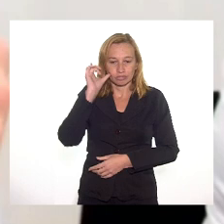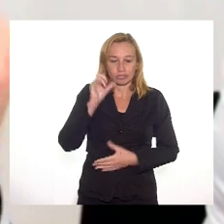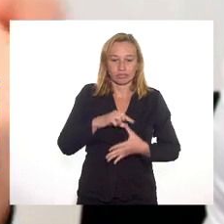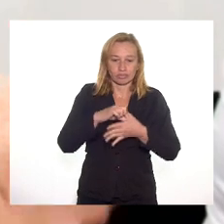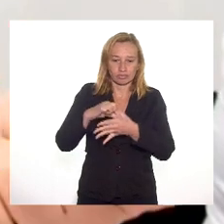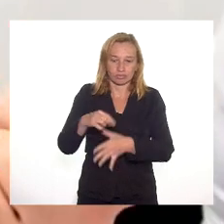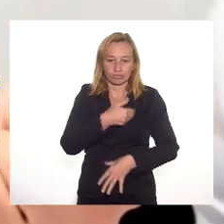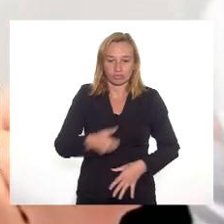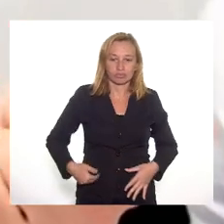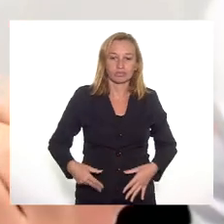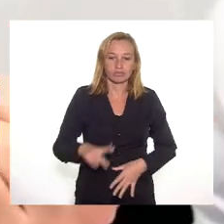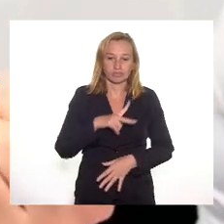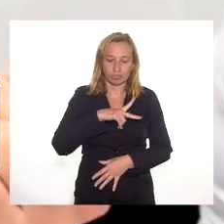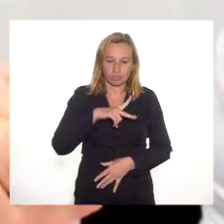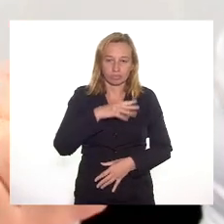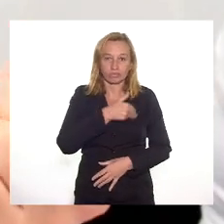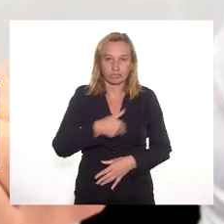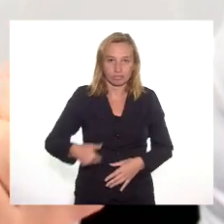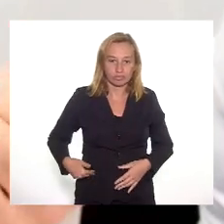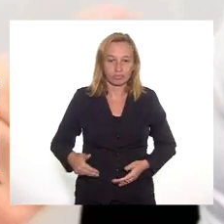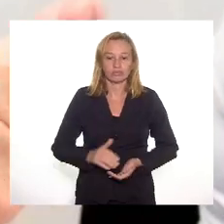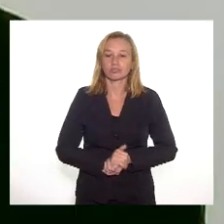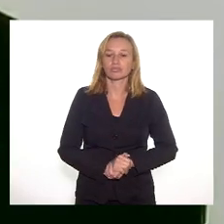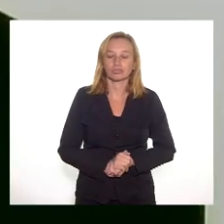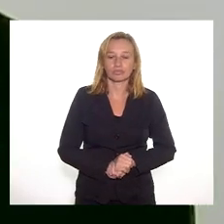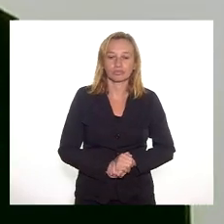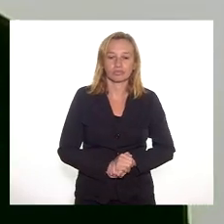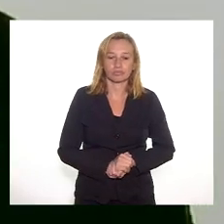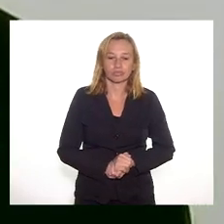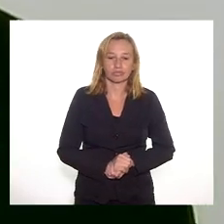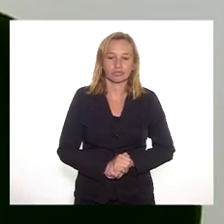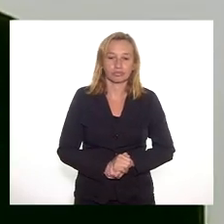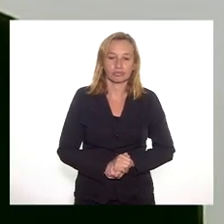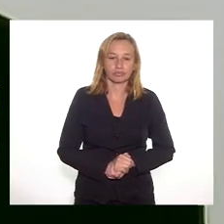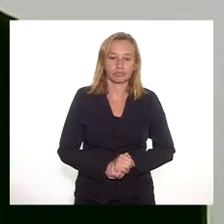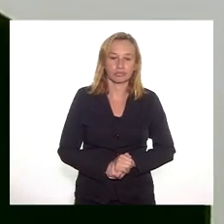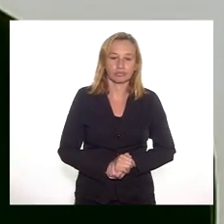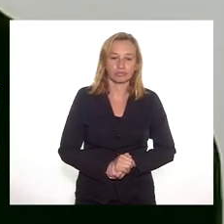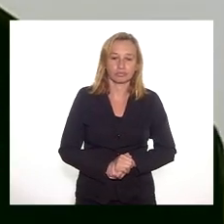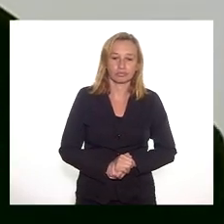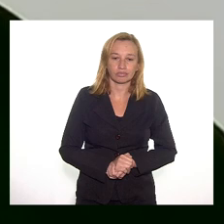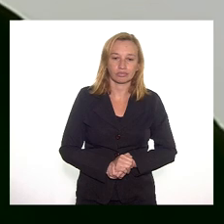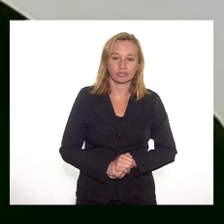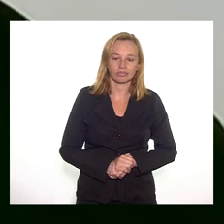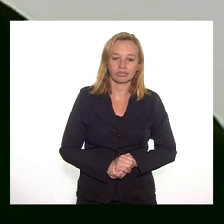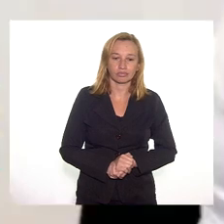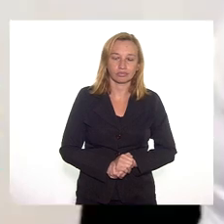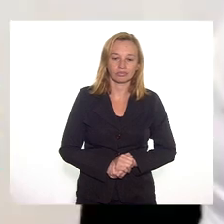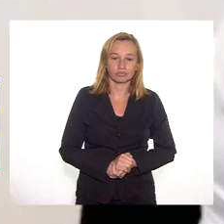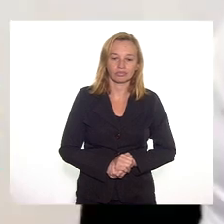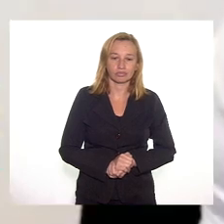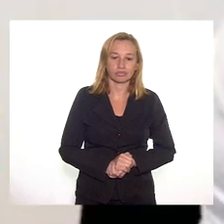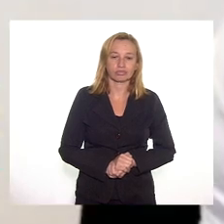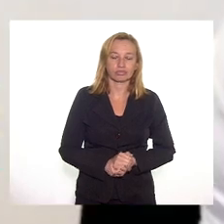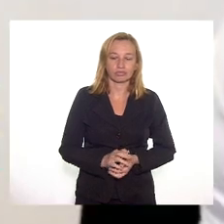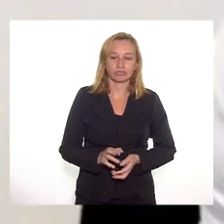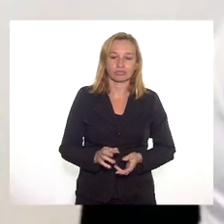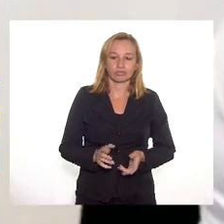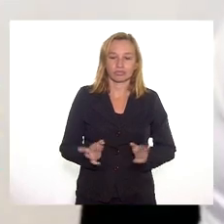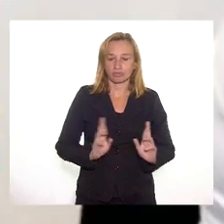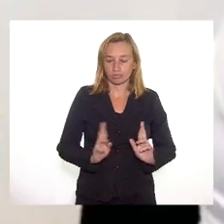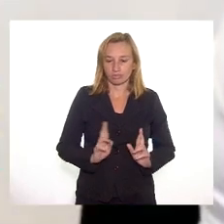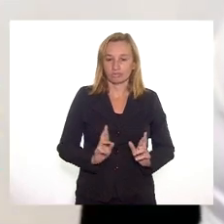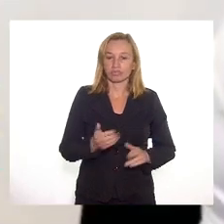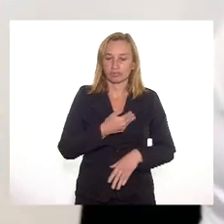governo e com o próprio governador. É o secretário de Fazenda. Isso, tá? Então, em relação ao governo, acho que